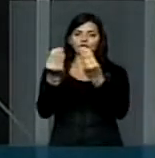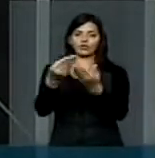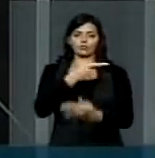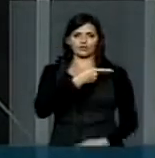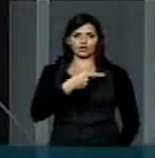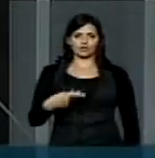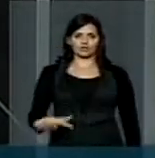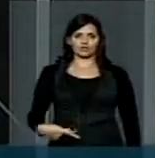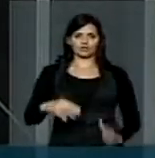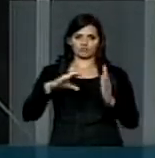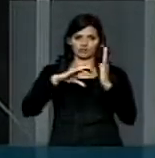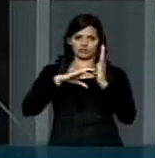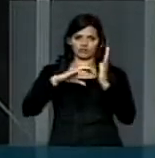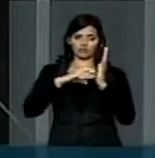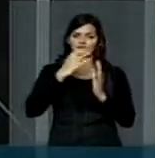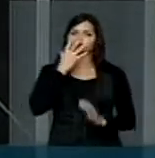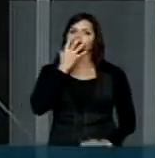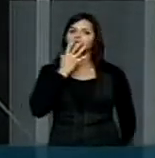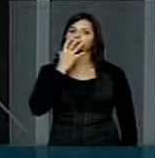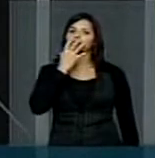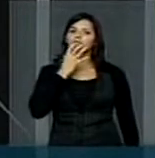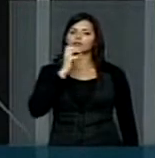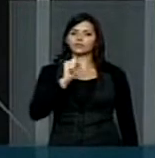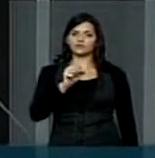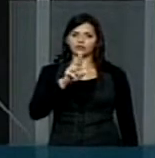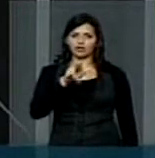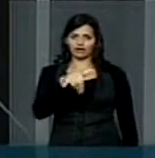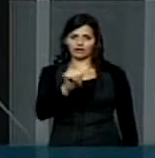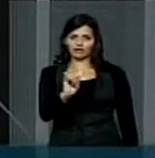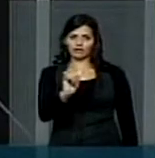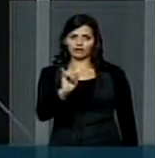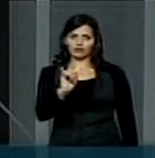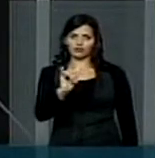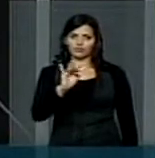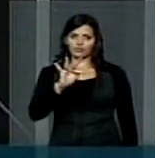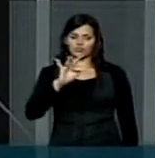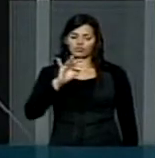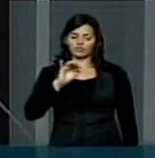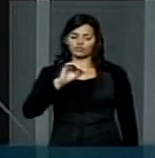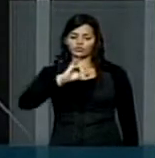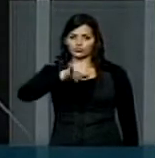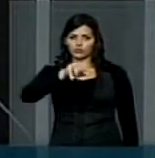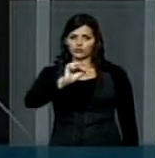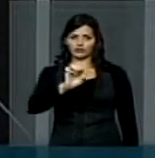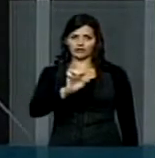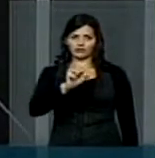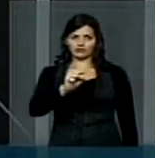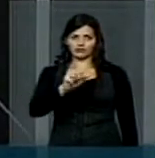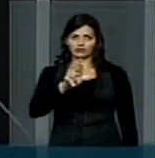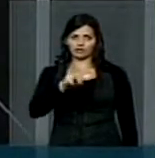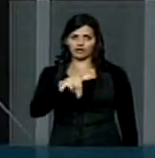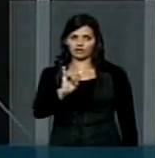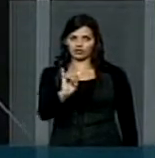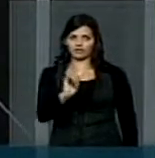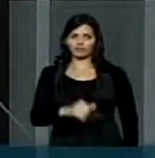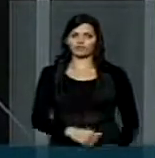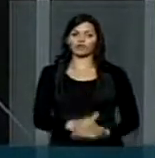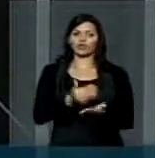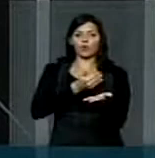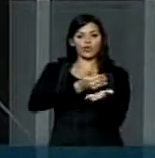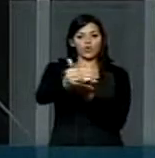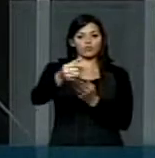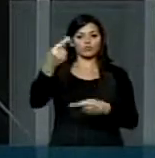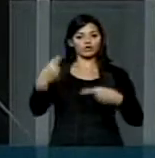presidente do Senado, eminente senador José Sarney, e começou